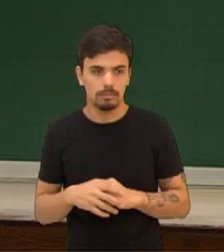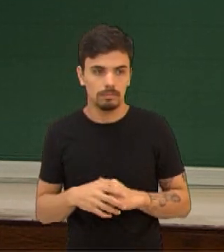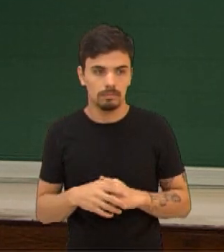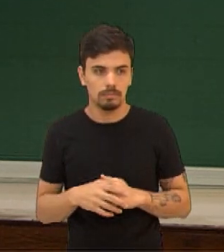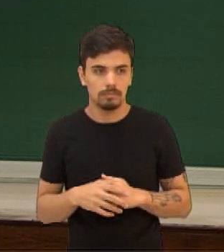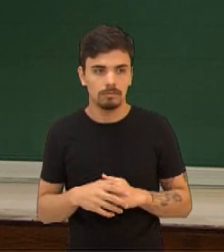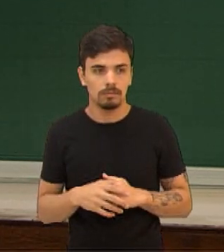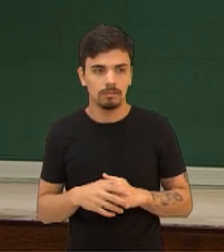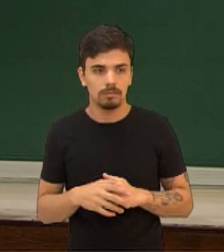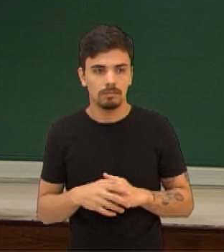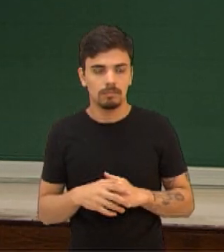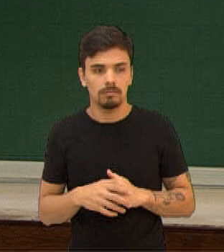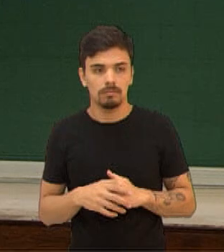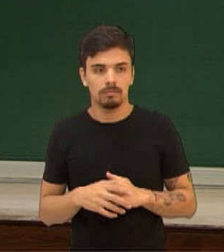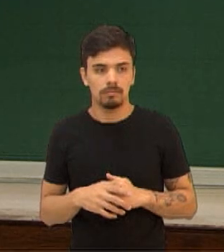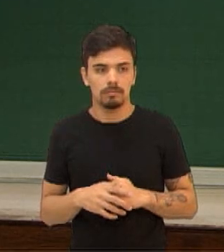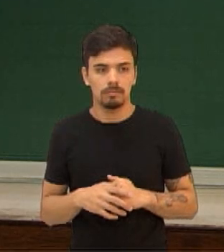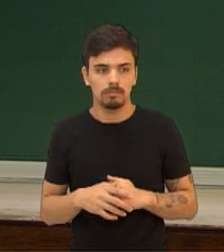Gente,